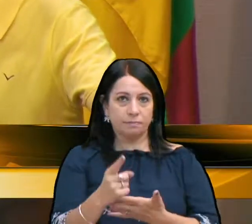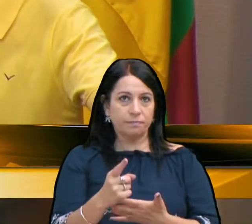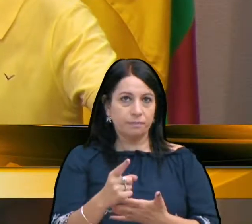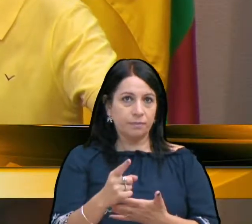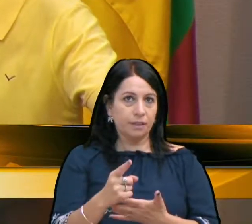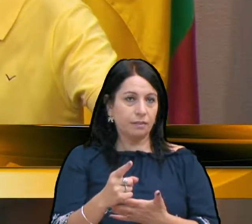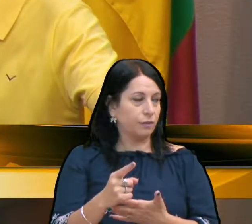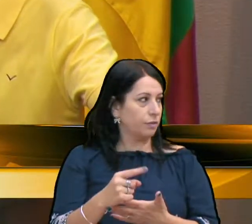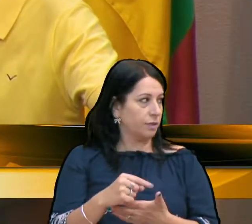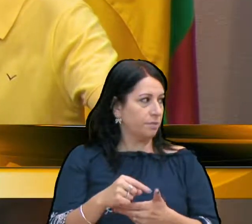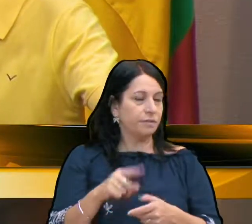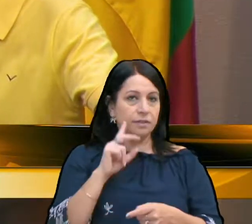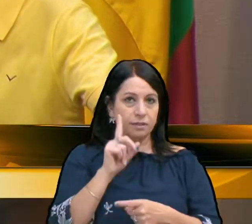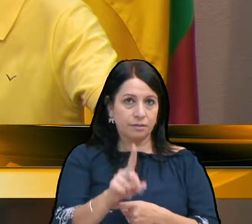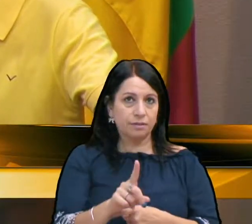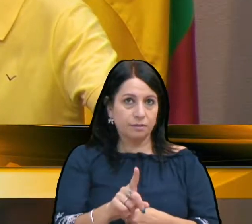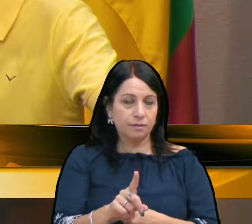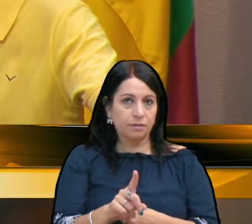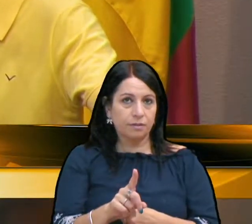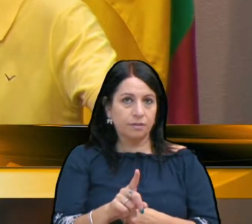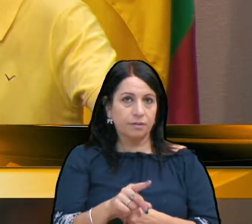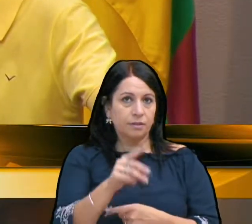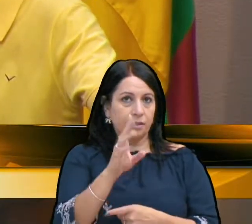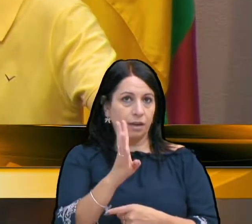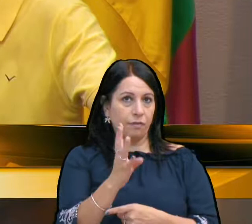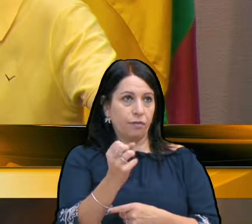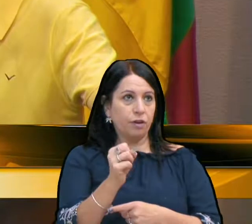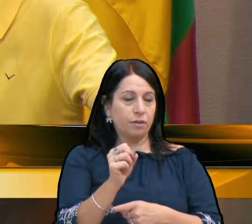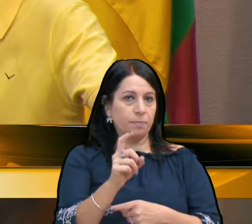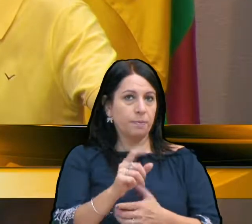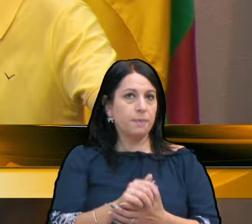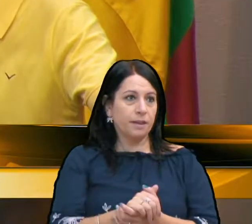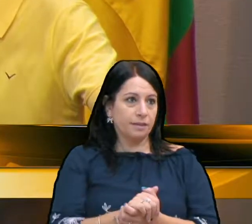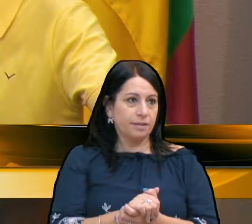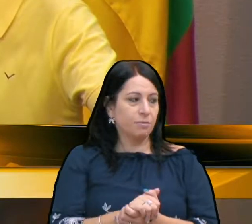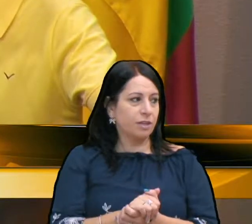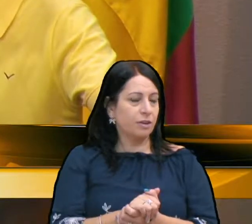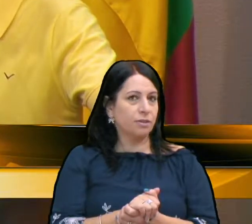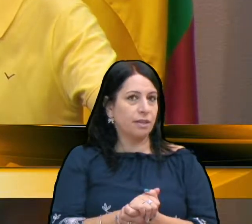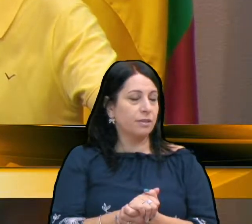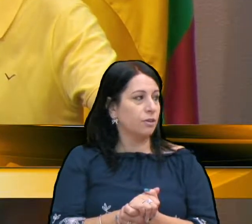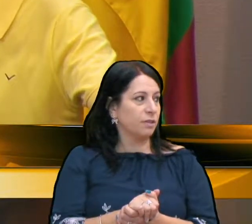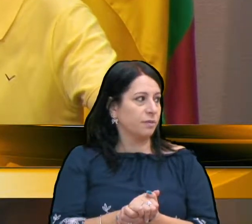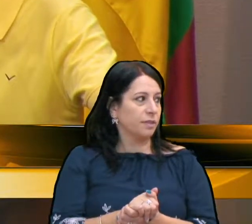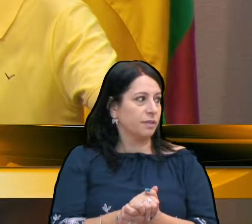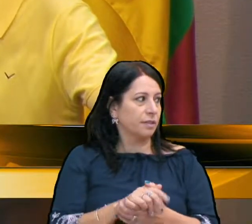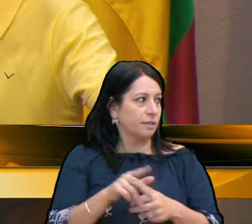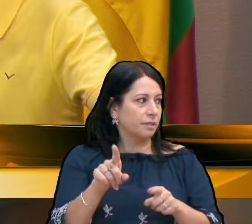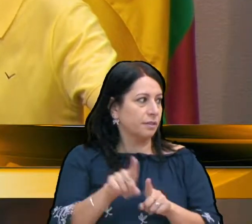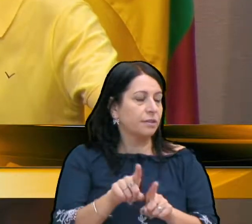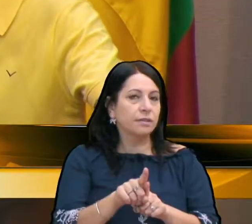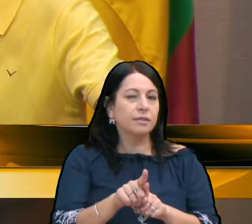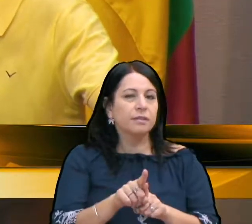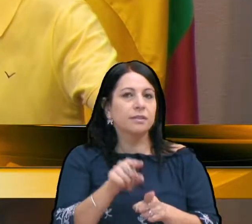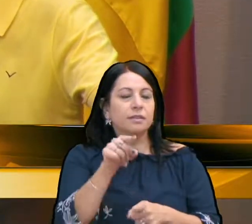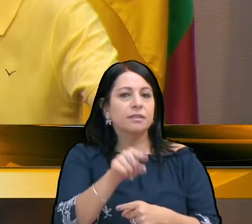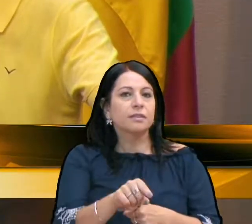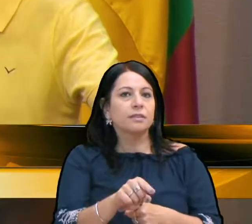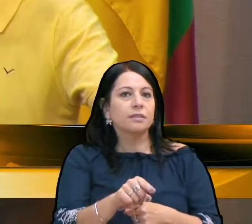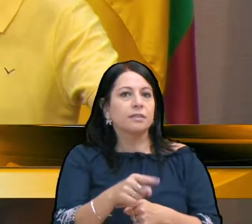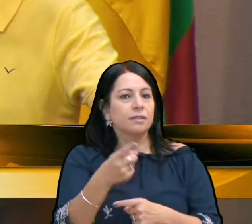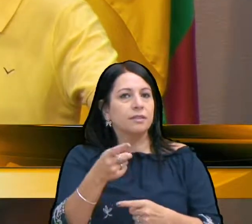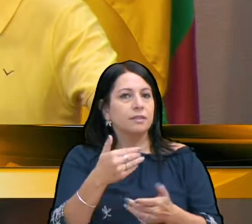para resolver, quando menos 48 dias. E problemas os mais difíceis. Então, ou